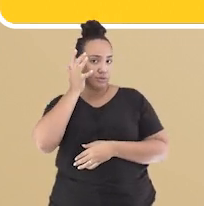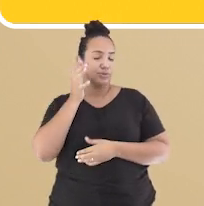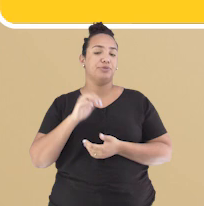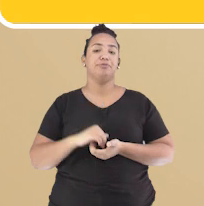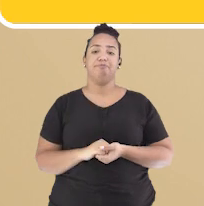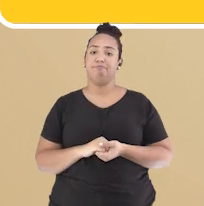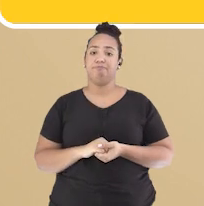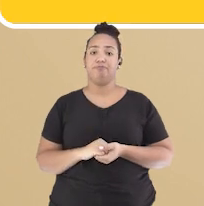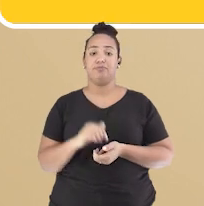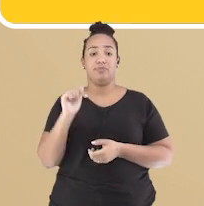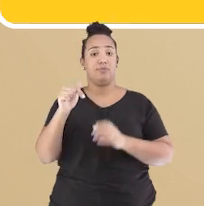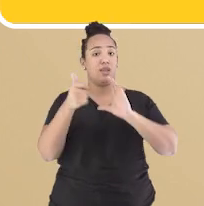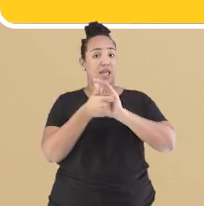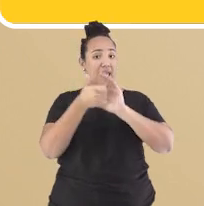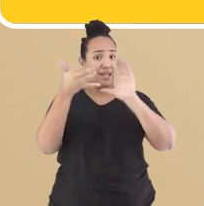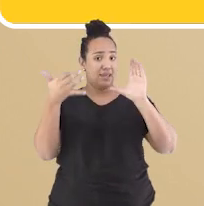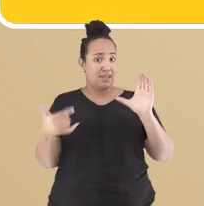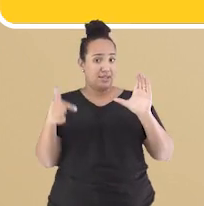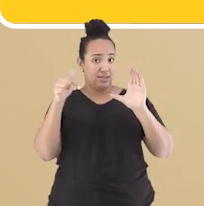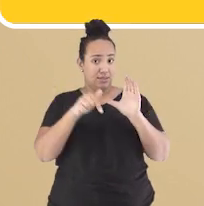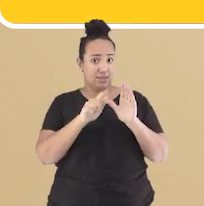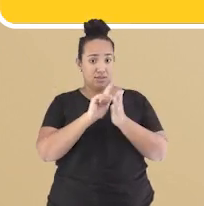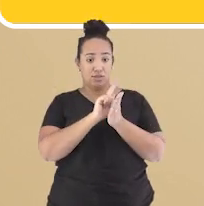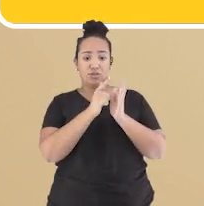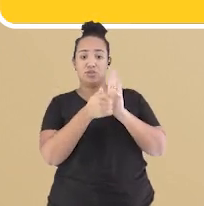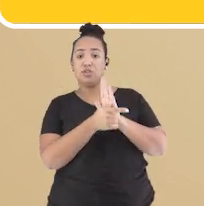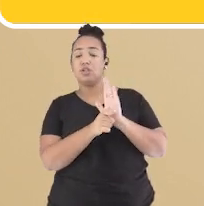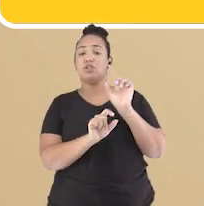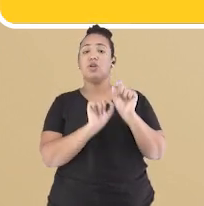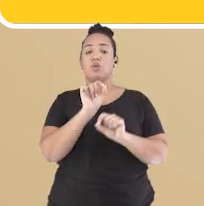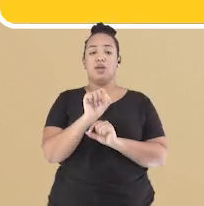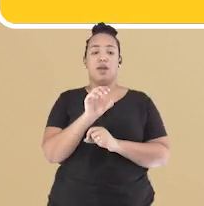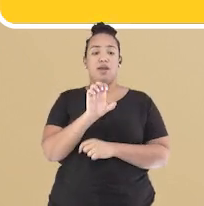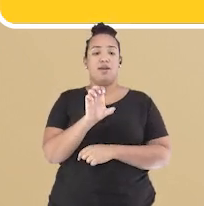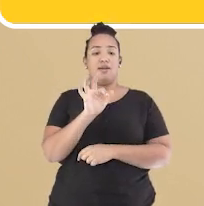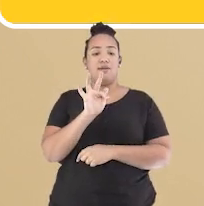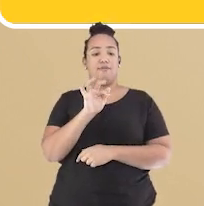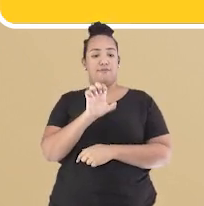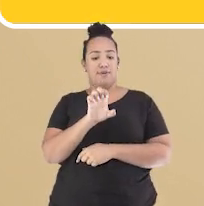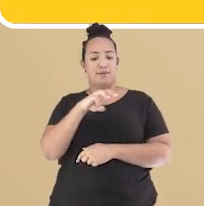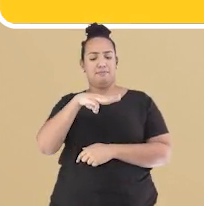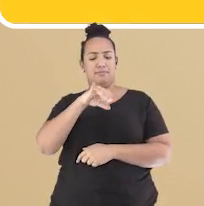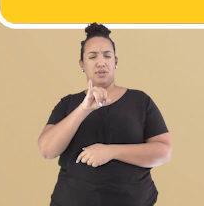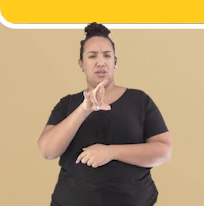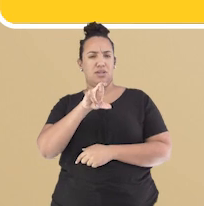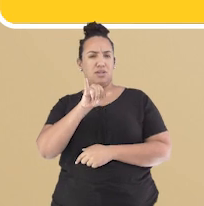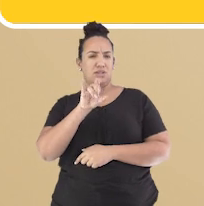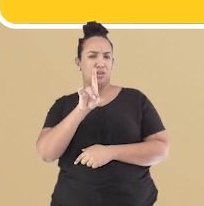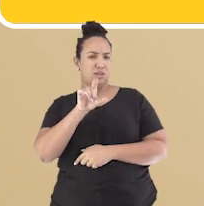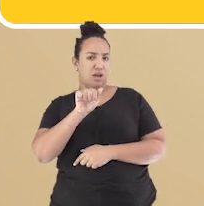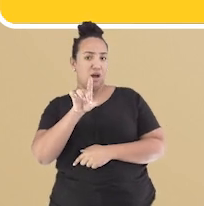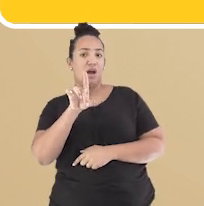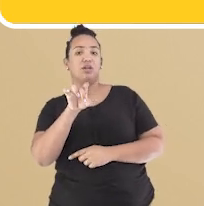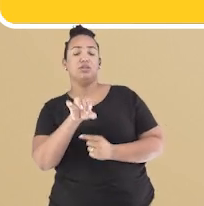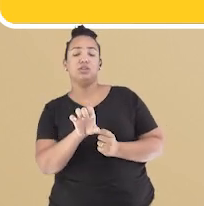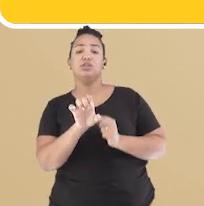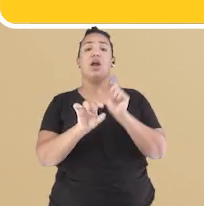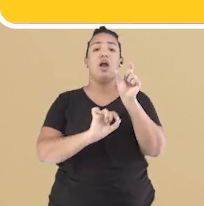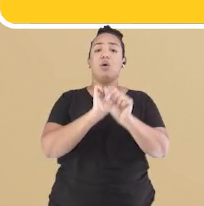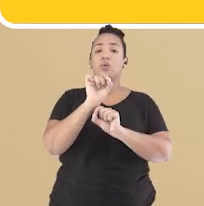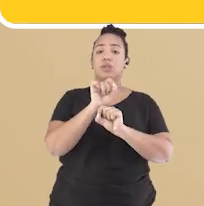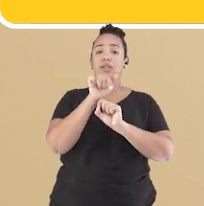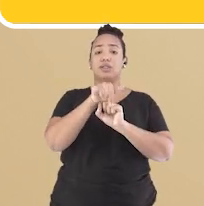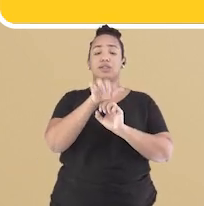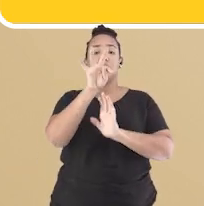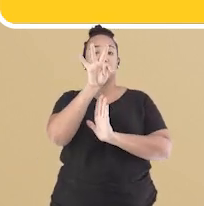característica que se destaca desse grupo de gêneros é a efemeridade, ou seja, esses textos tratam de assuntos e acontecimentos de